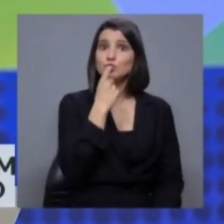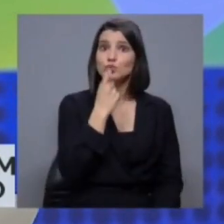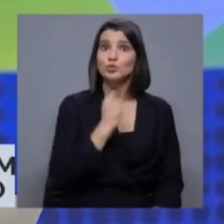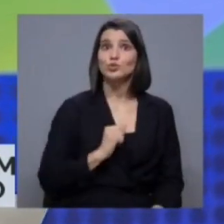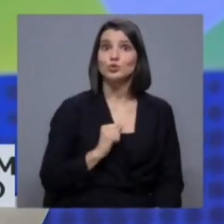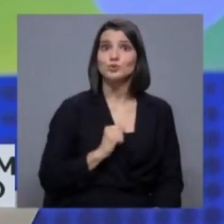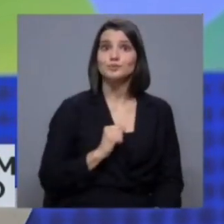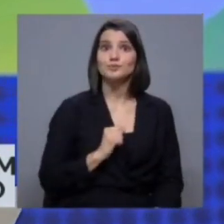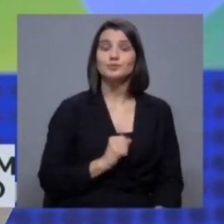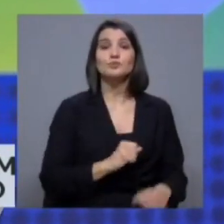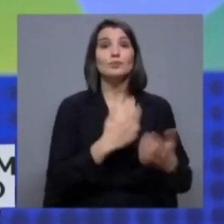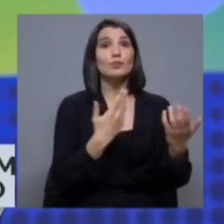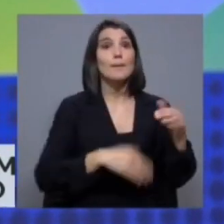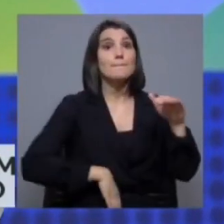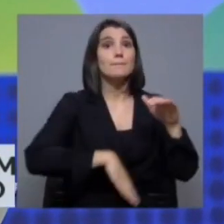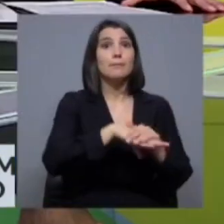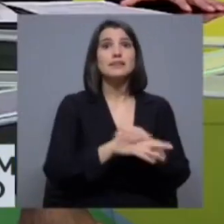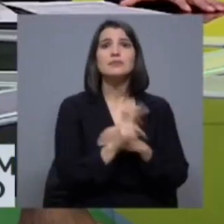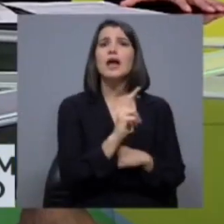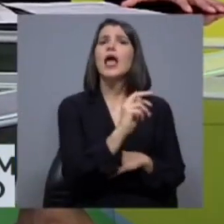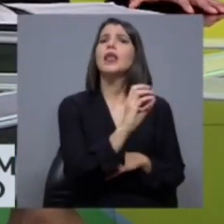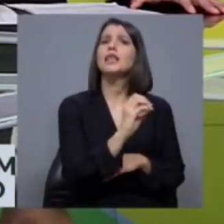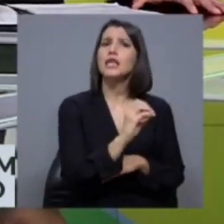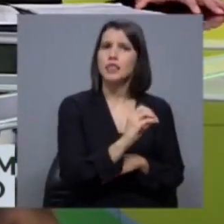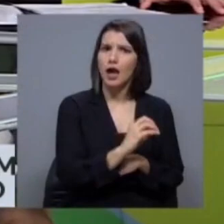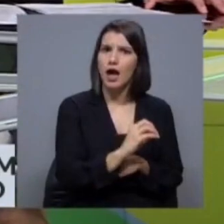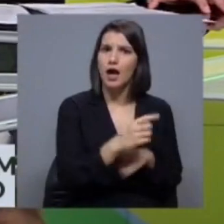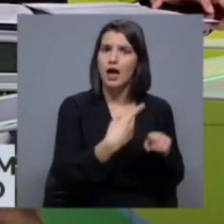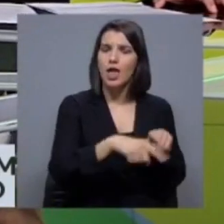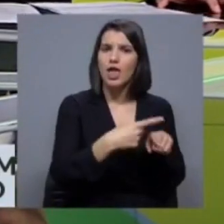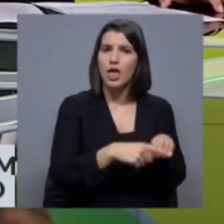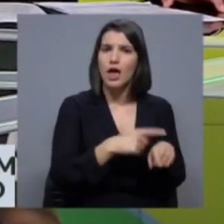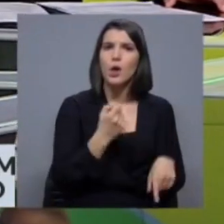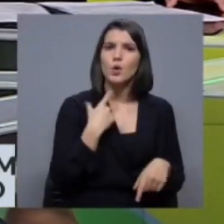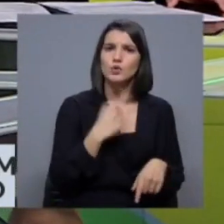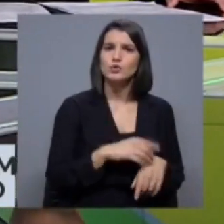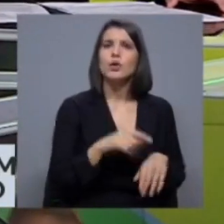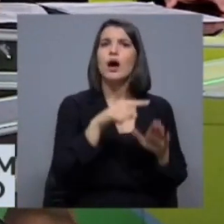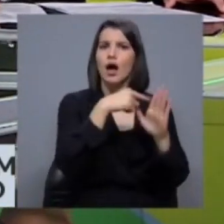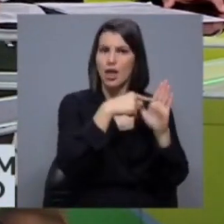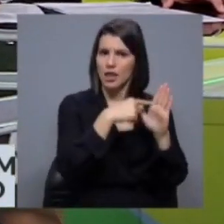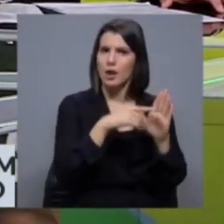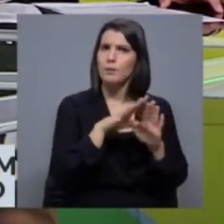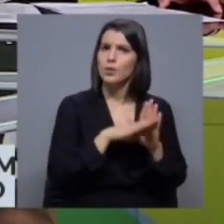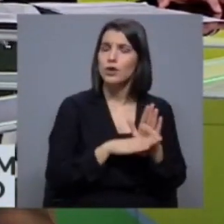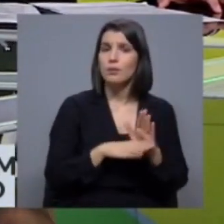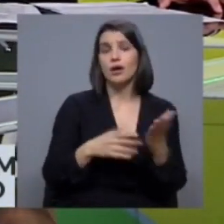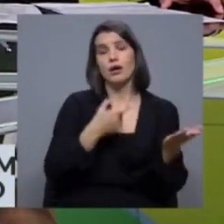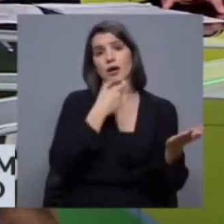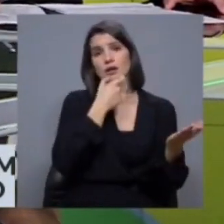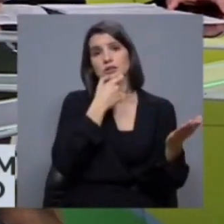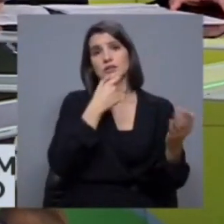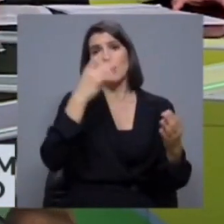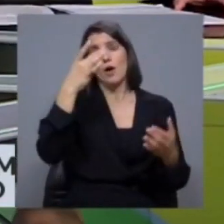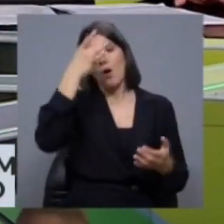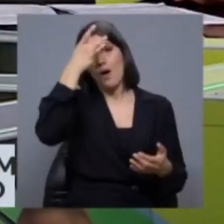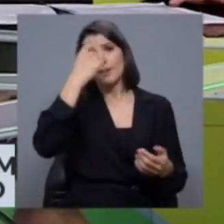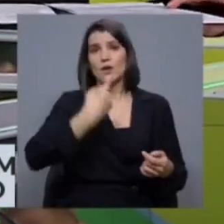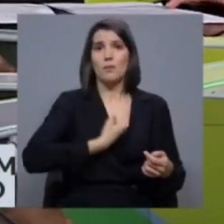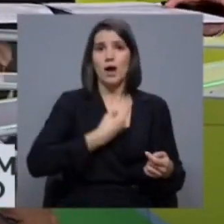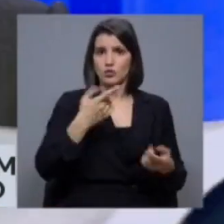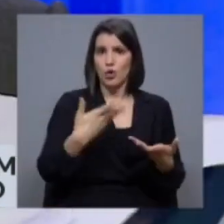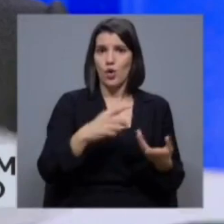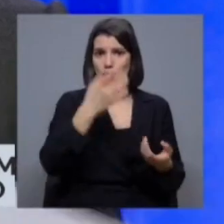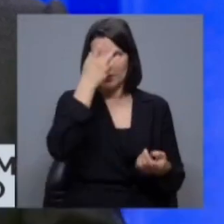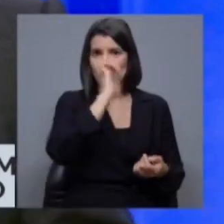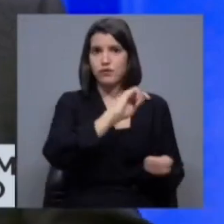juros só tem o pronome mas o máximo de 30 anos era o que estava na versão usar o programa A não ser que o João também está me acusando da televisão e tem os